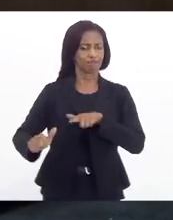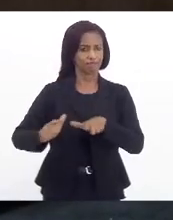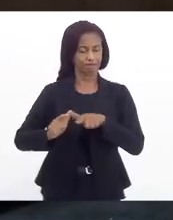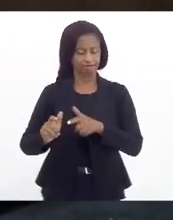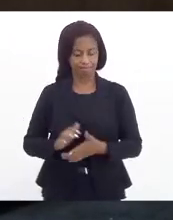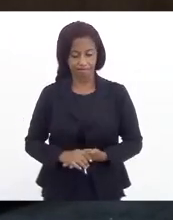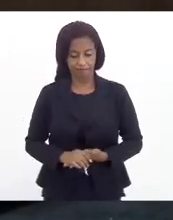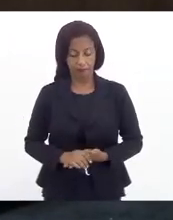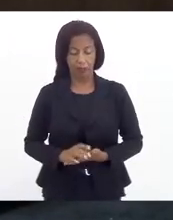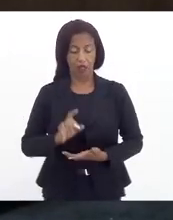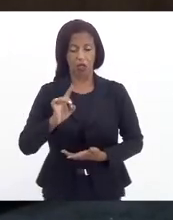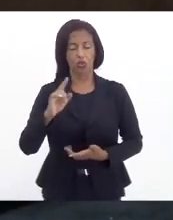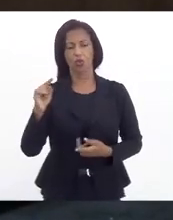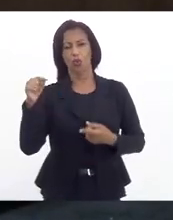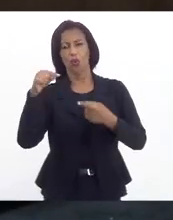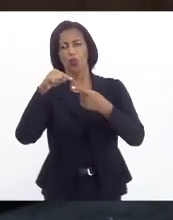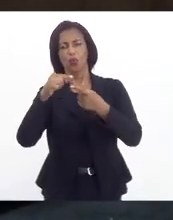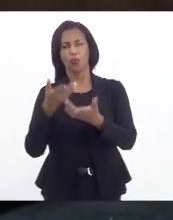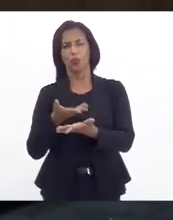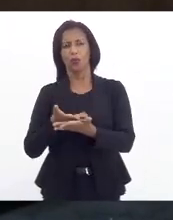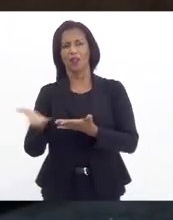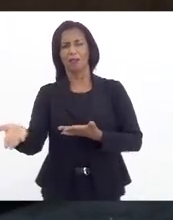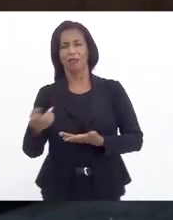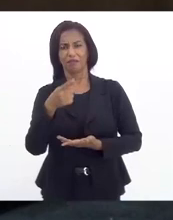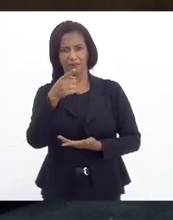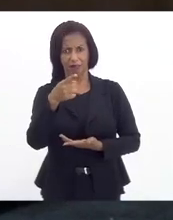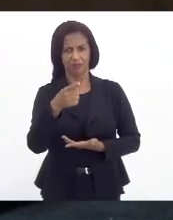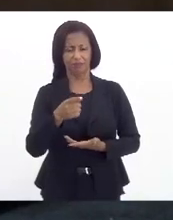apenas uma ponderação no encaminhamento feito por V.